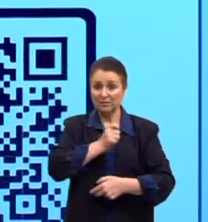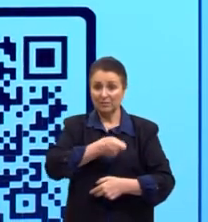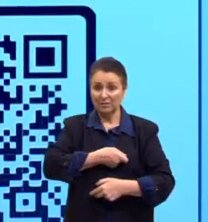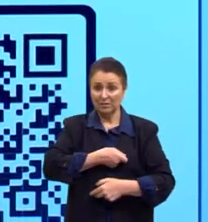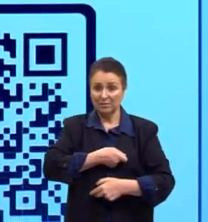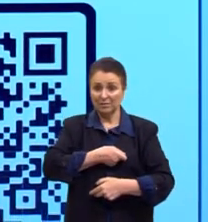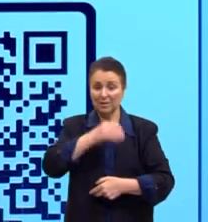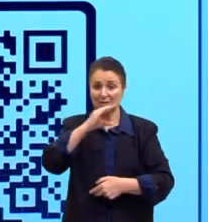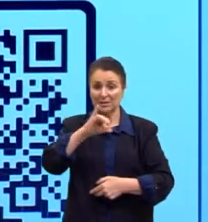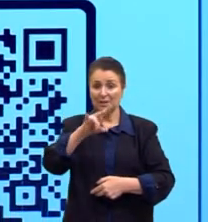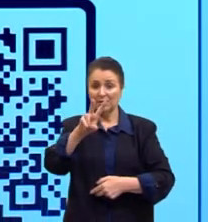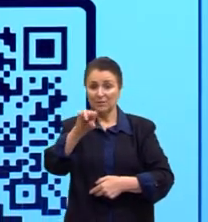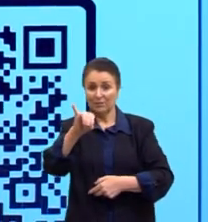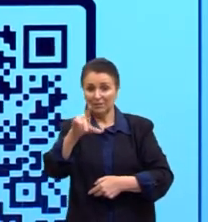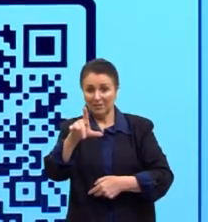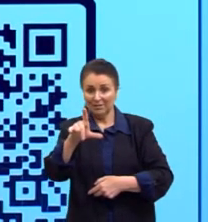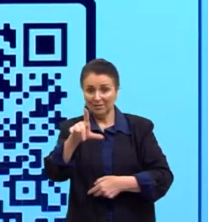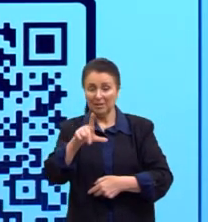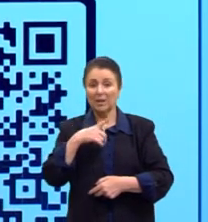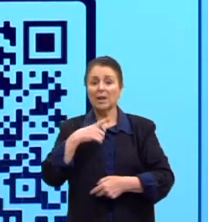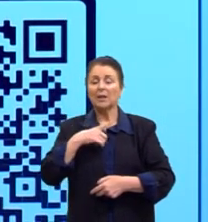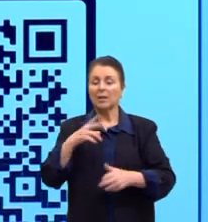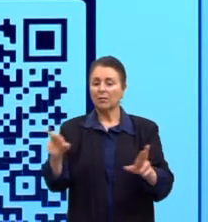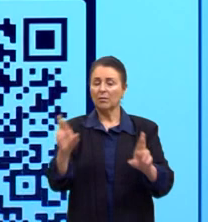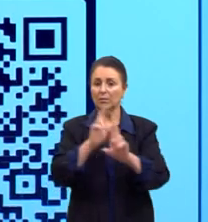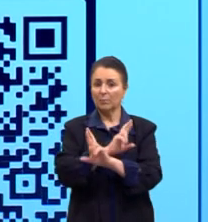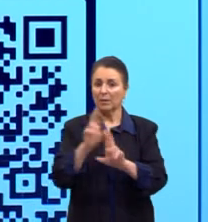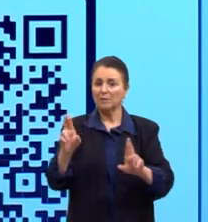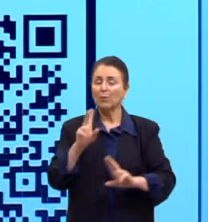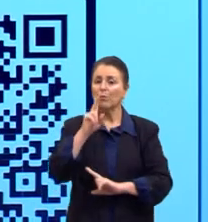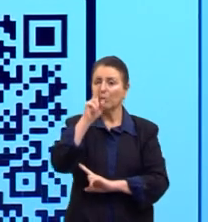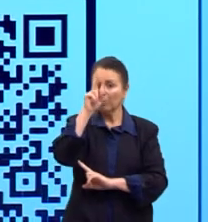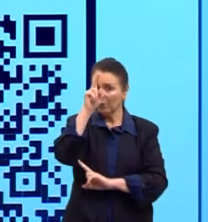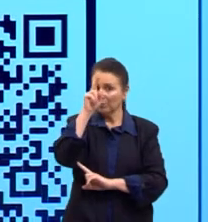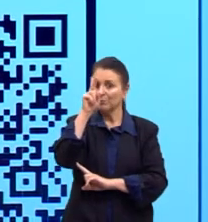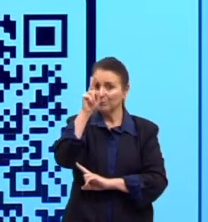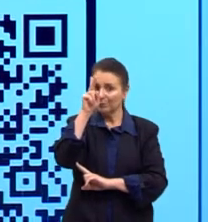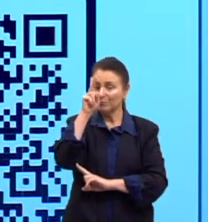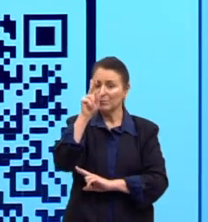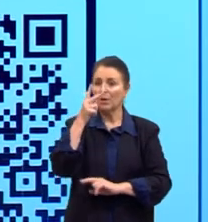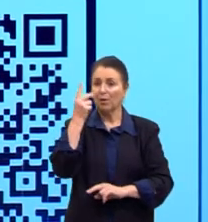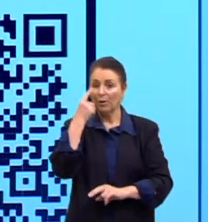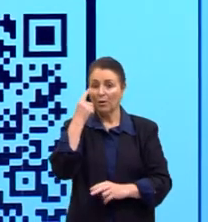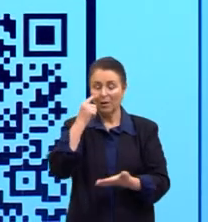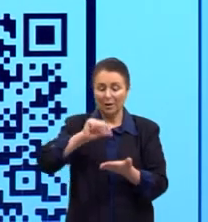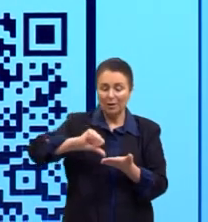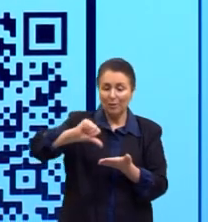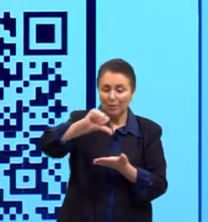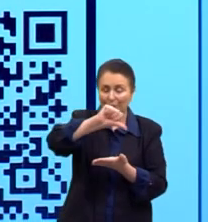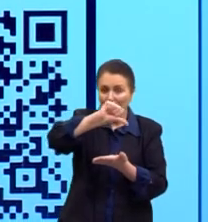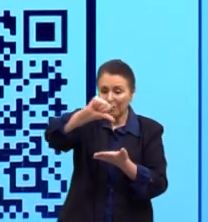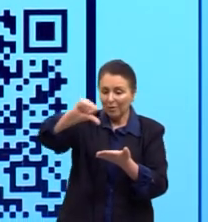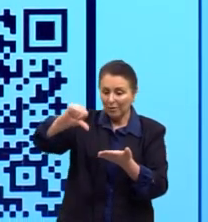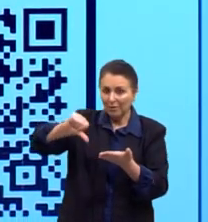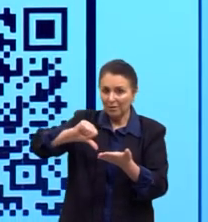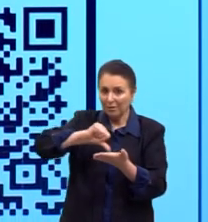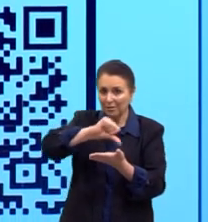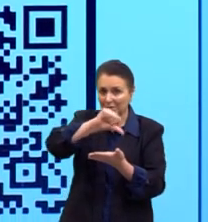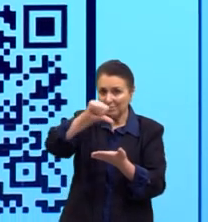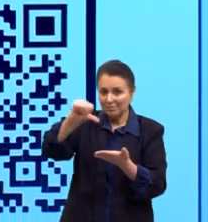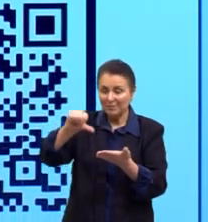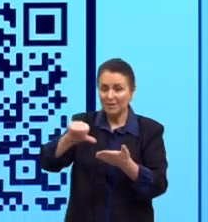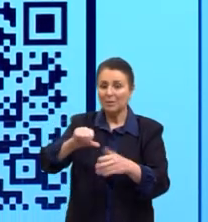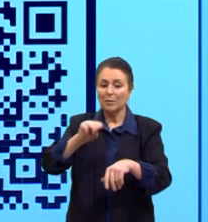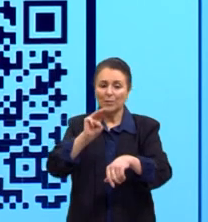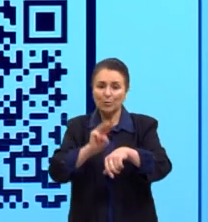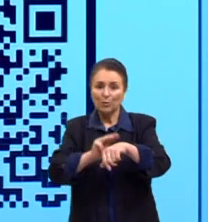civis né são são são relacionadas aí se a gente tivesse o mapa da questão de